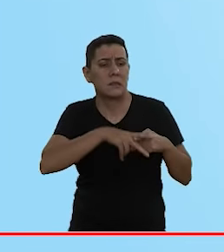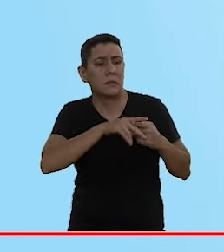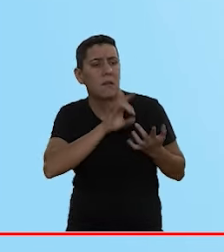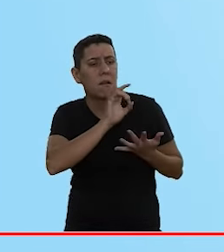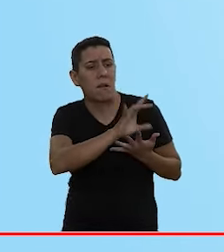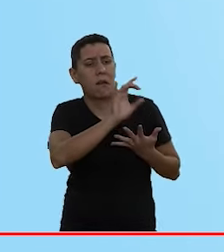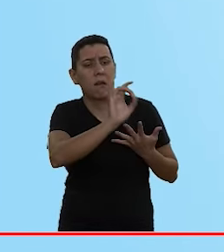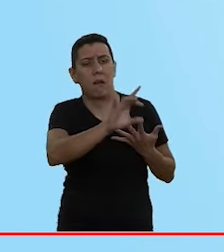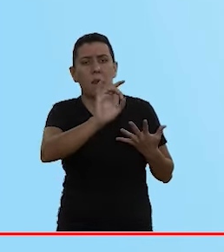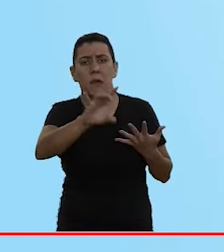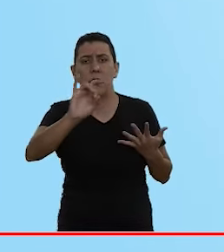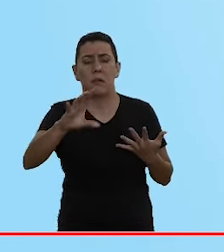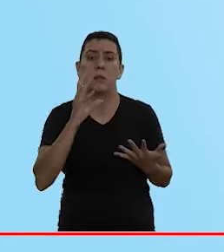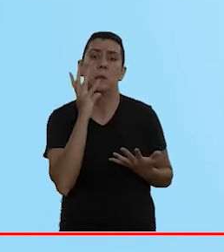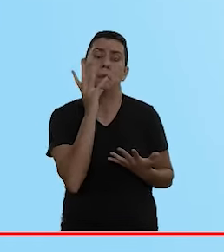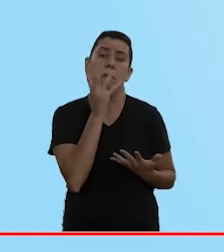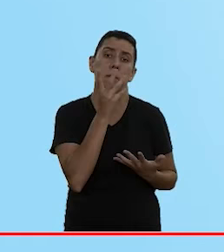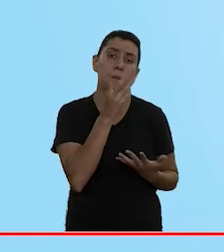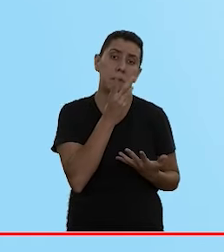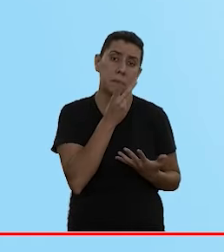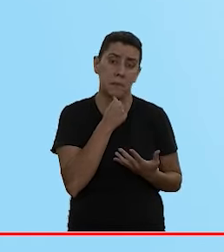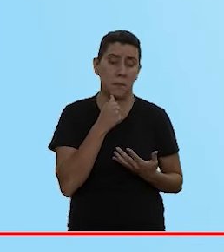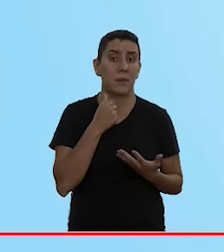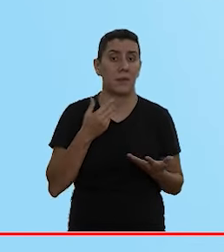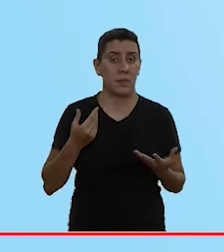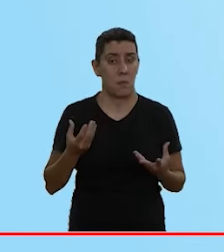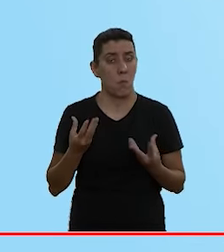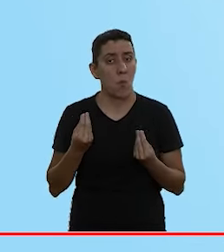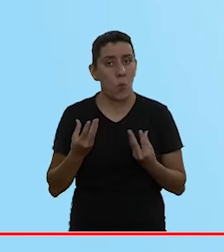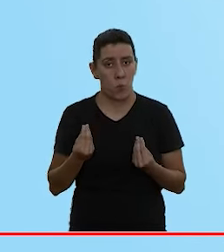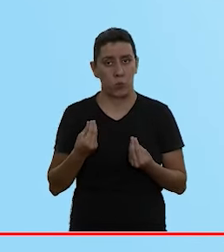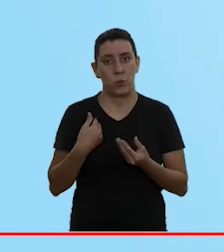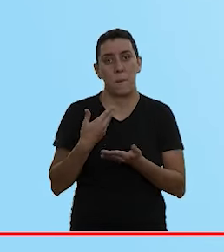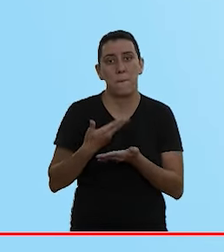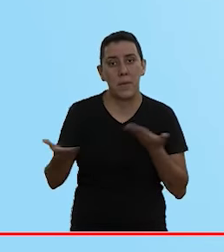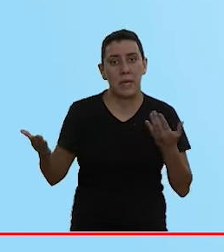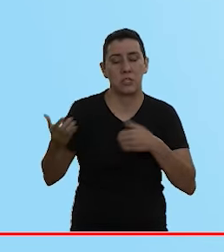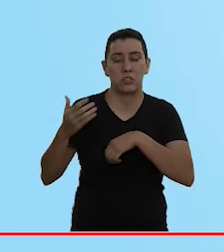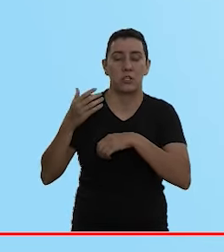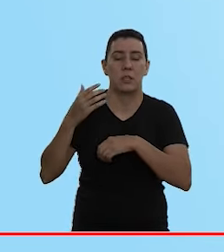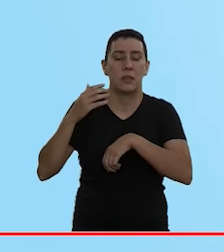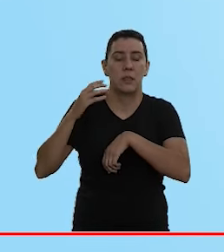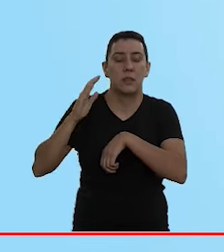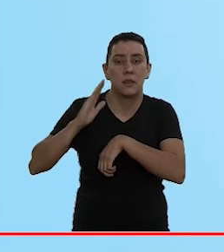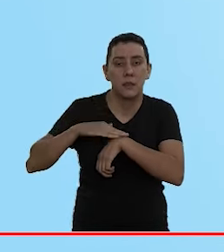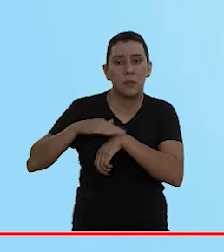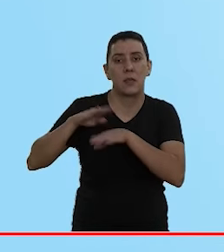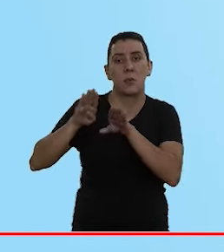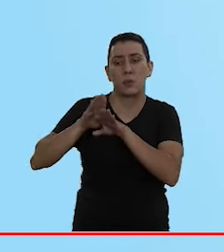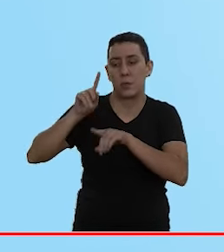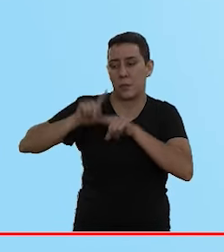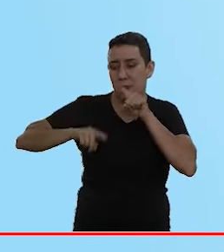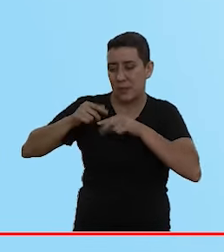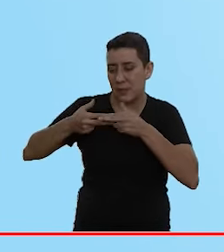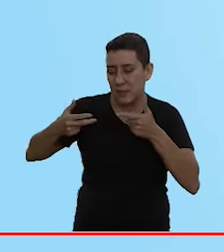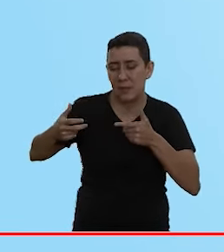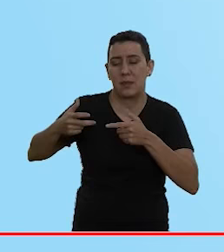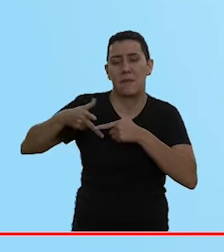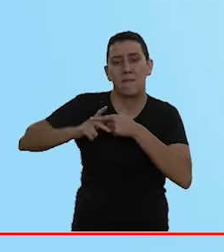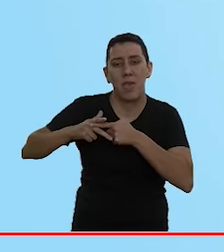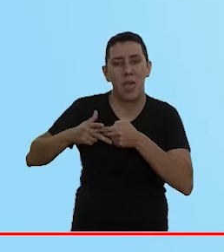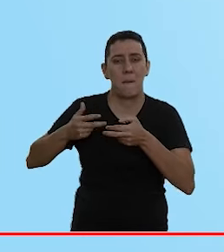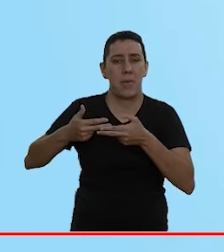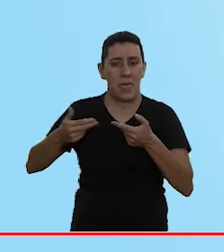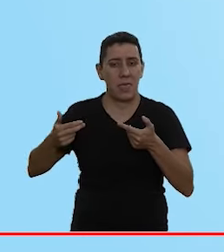você faz isso da forma tradicional, você tem que se deslocar, aplicar mão de obra, usar instrumentação específica. E quando